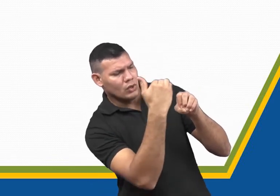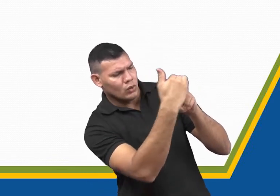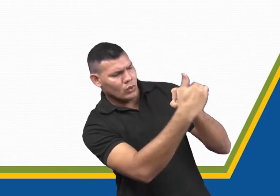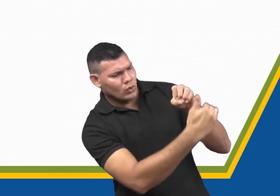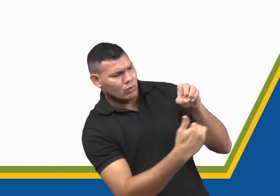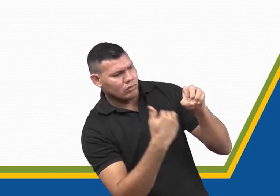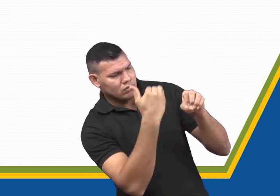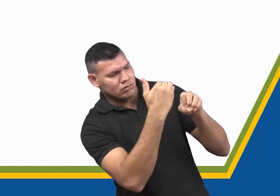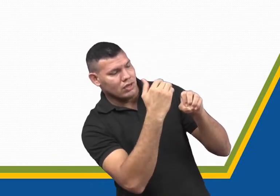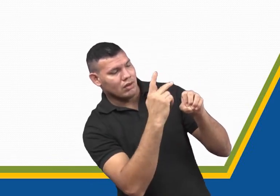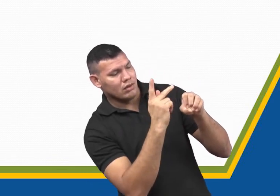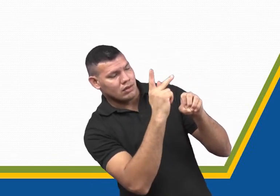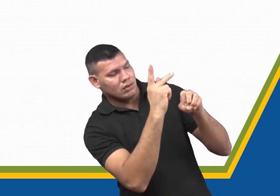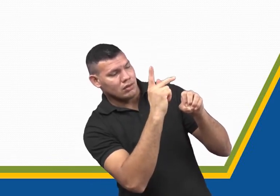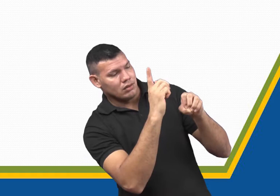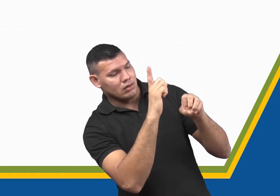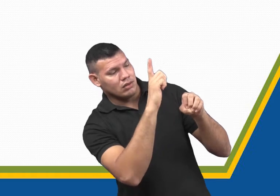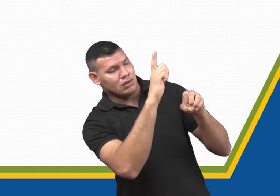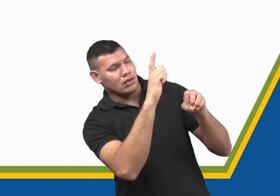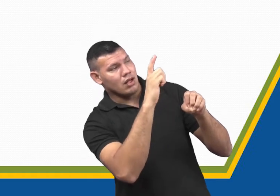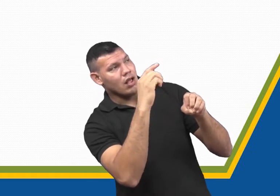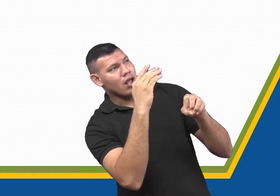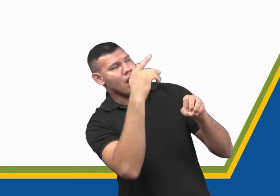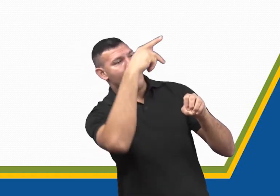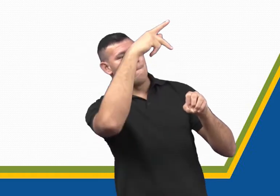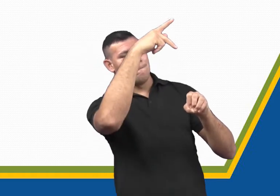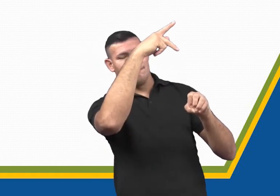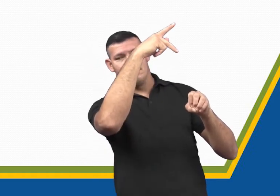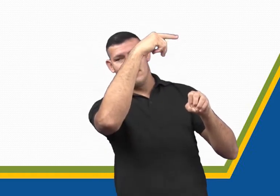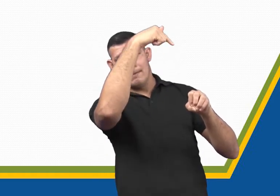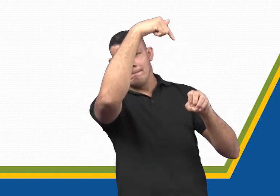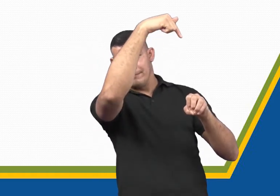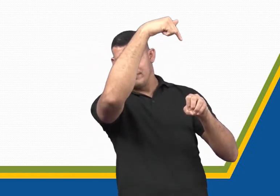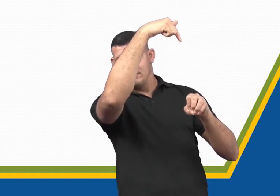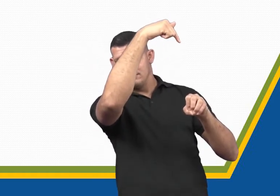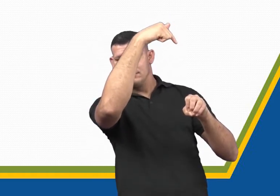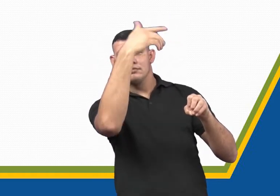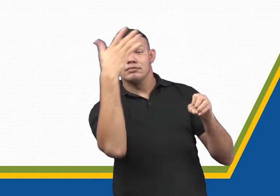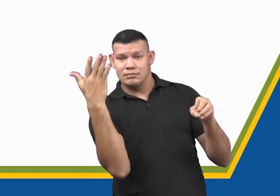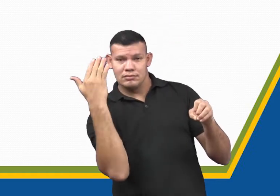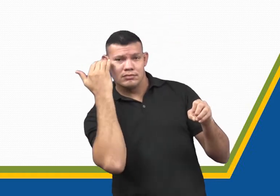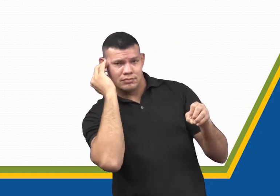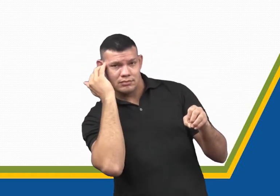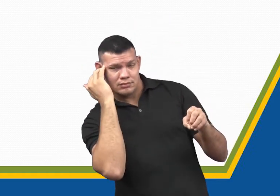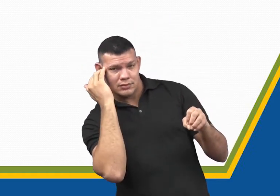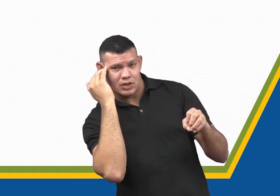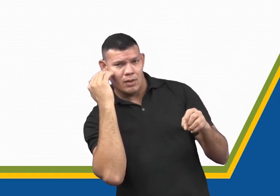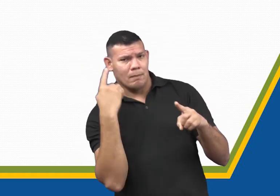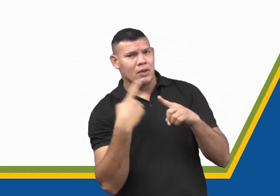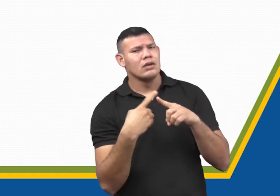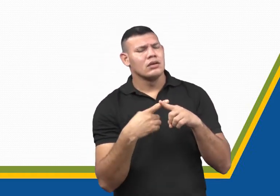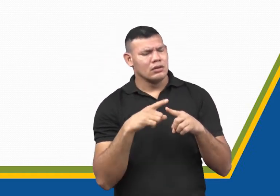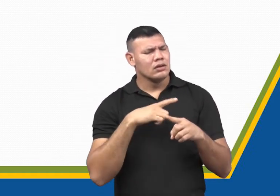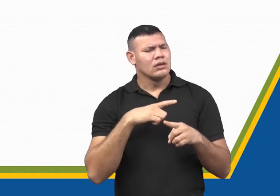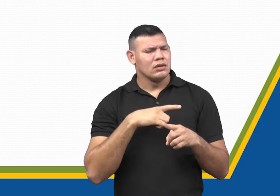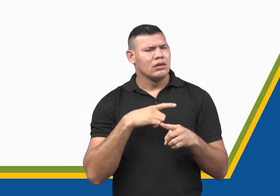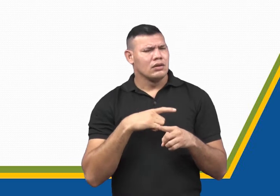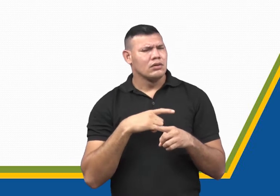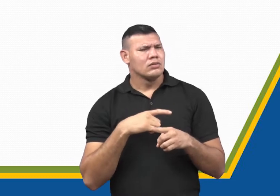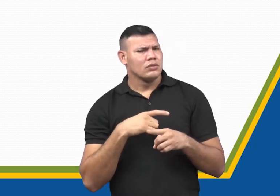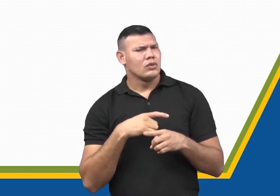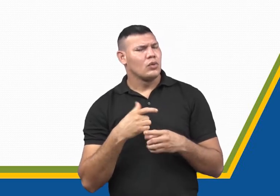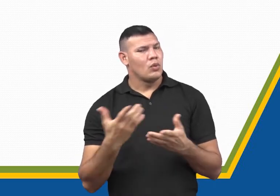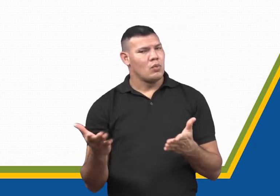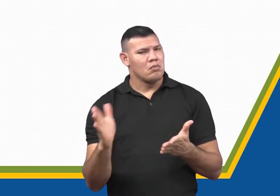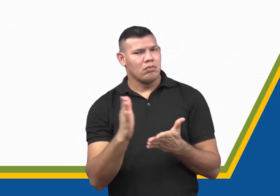da letra K até a letra Q. E cada uma dessas camadas a gente vai ter um número máximo de elétrons que vão